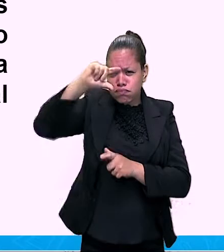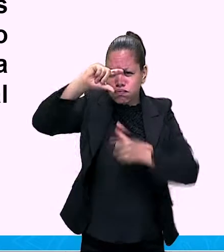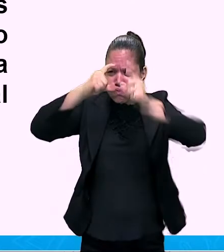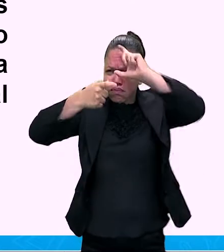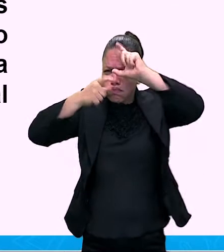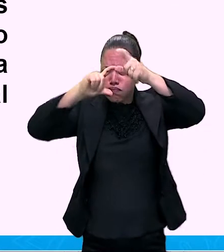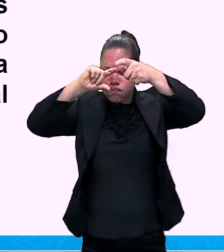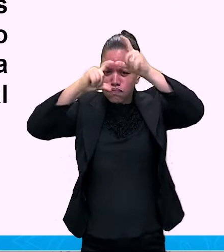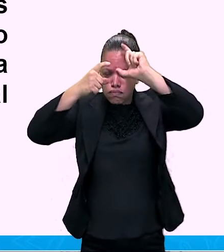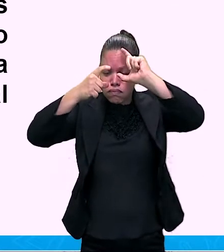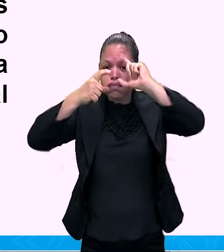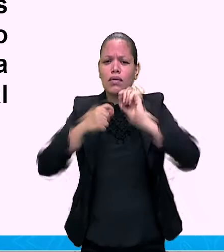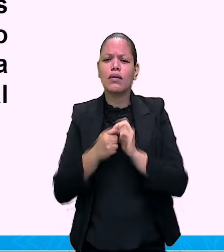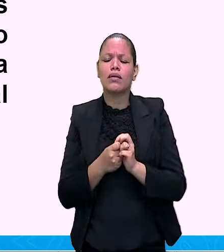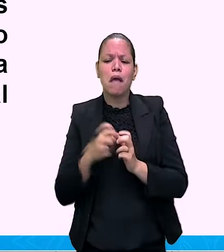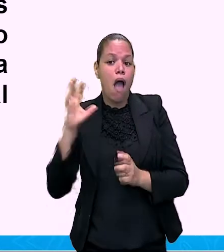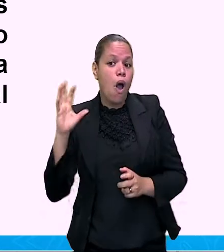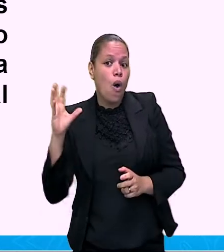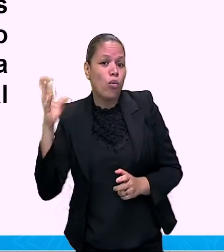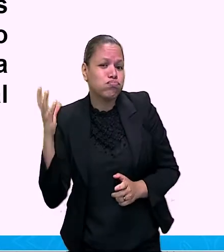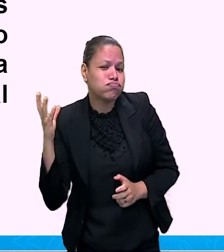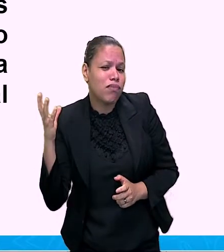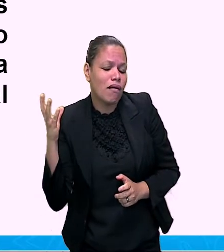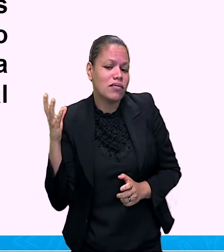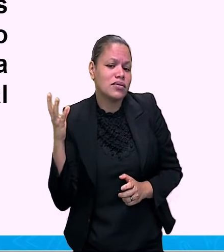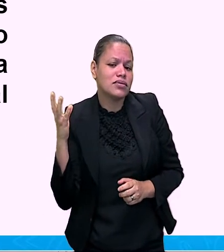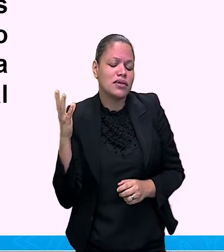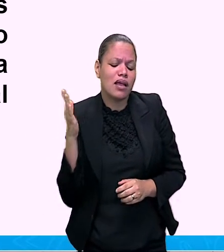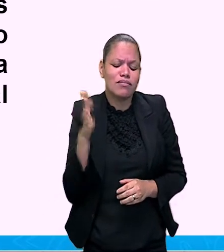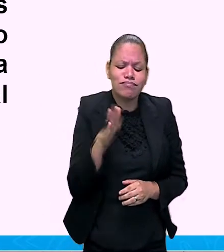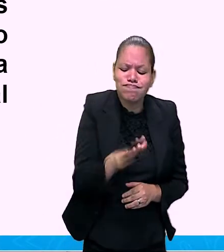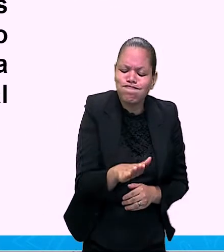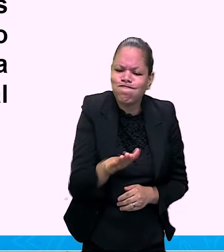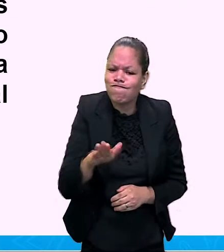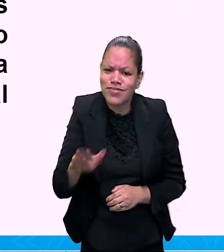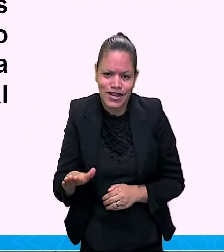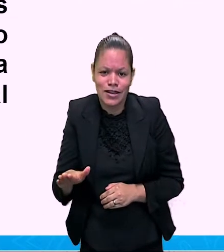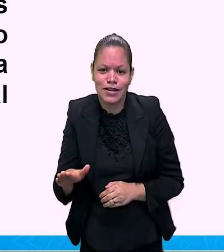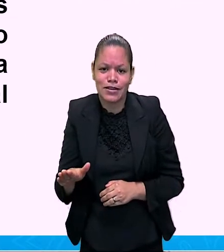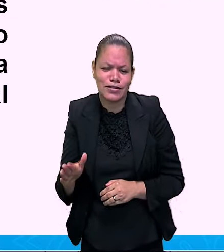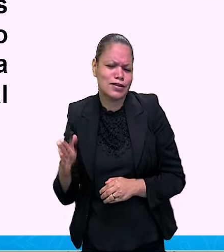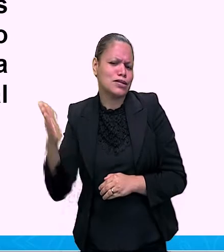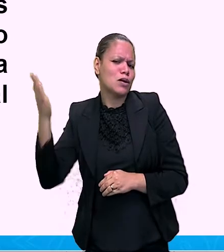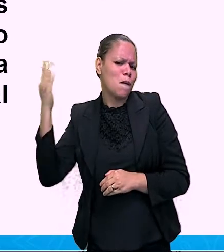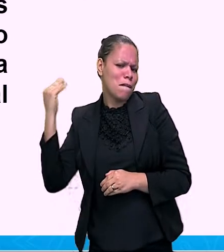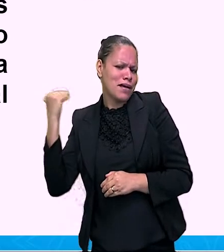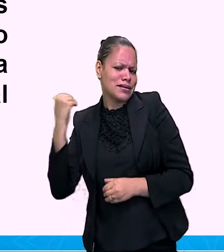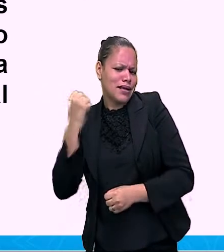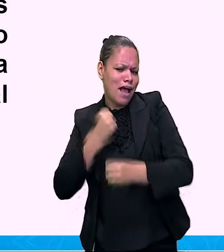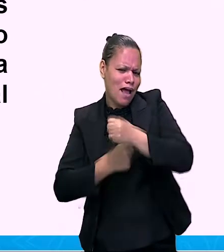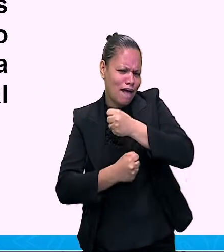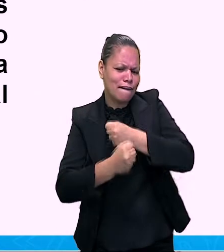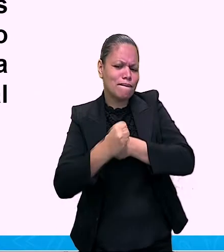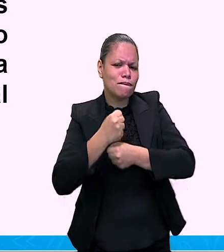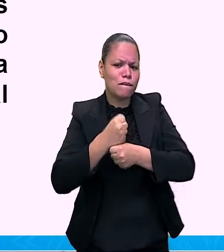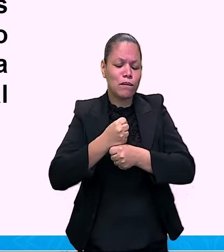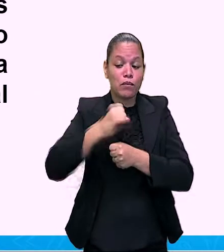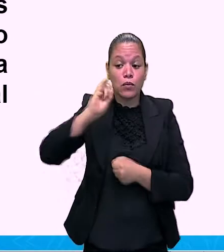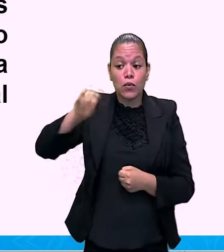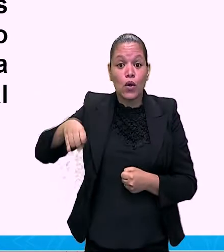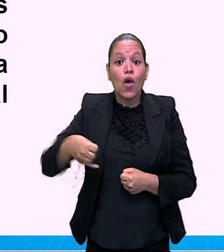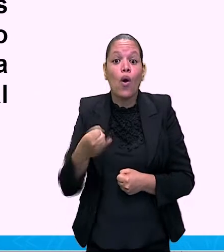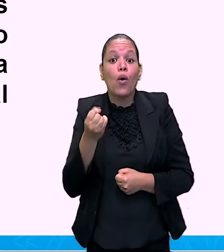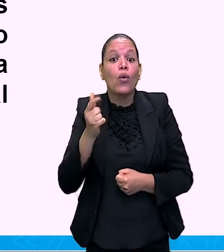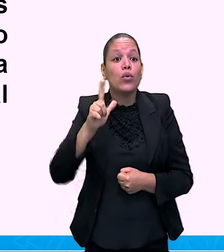a pandemia. Desde julho, a notificação pela SIM, dígito P, se